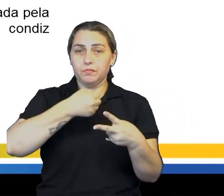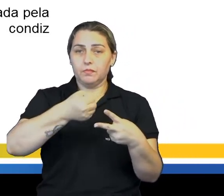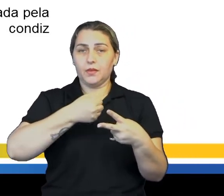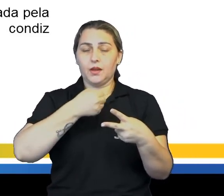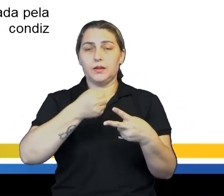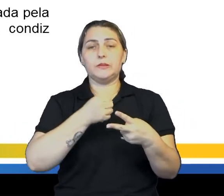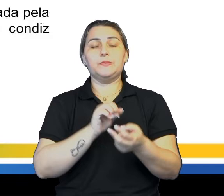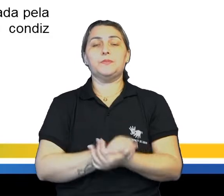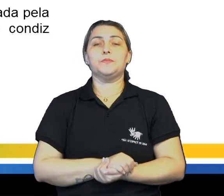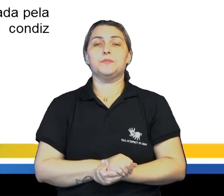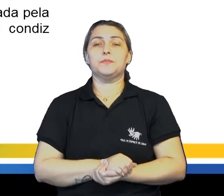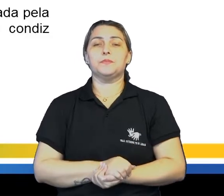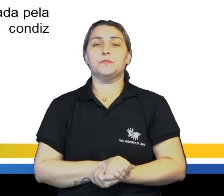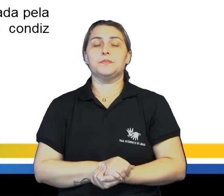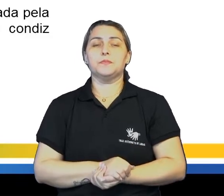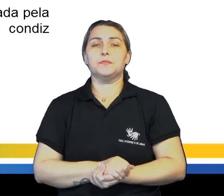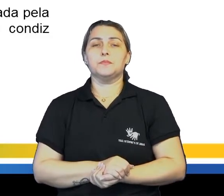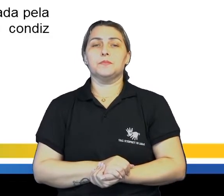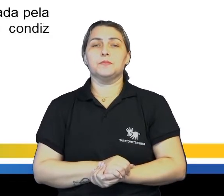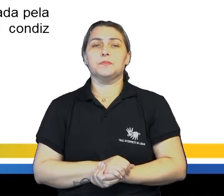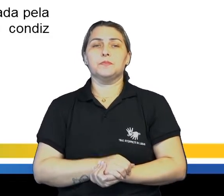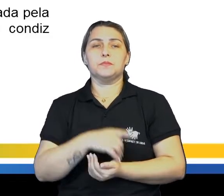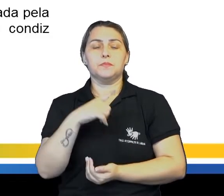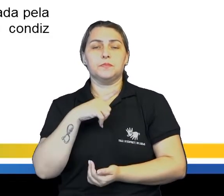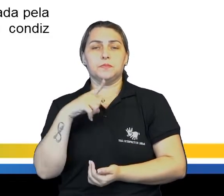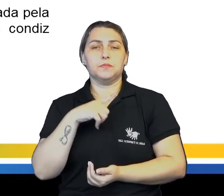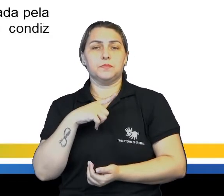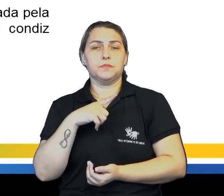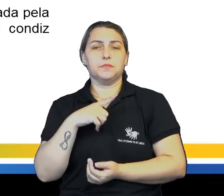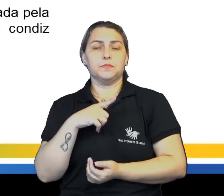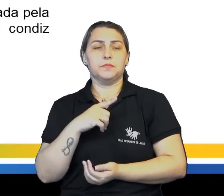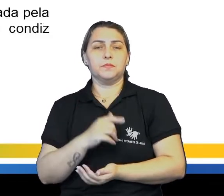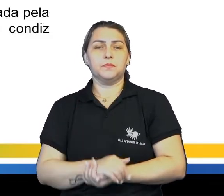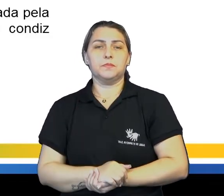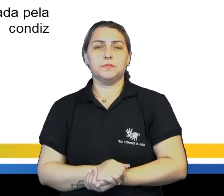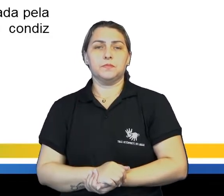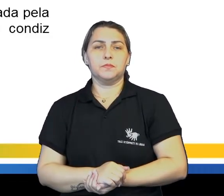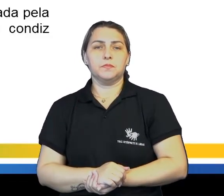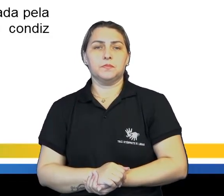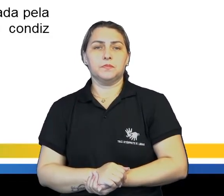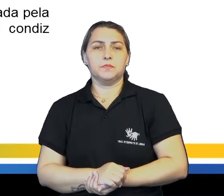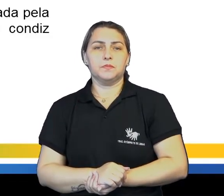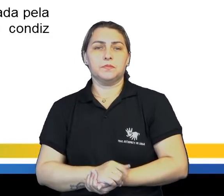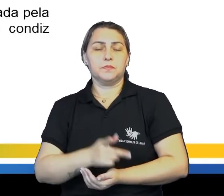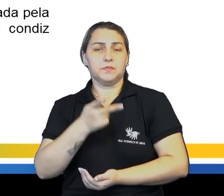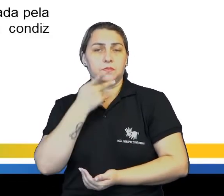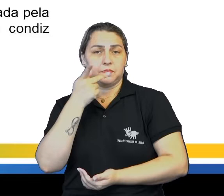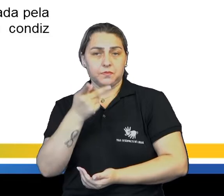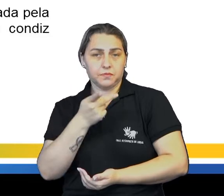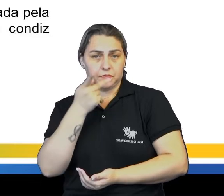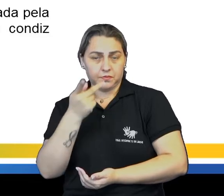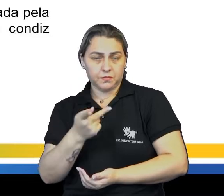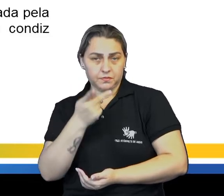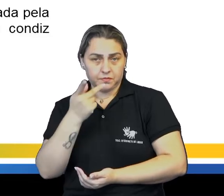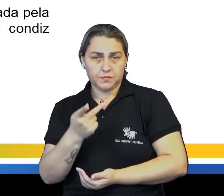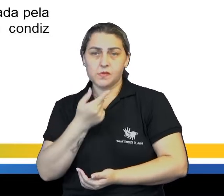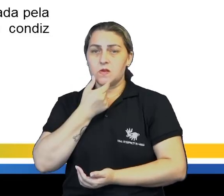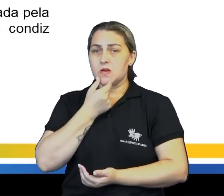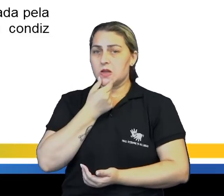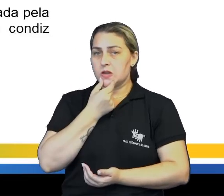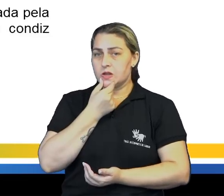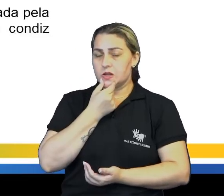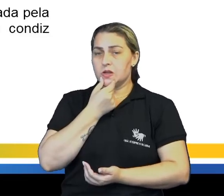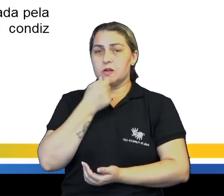entrevistada. No discurso, no diálogo, nós temos a seguinte afirmação: falo fluentemente